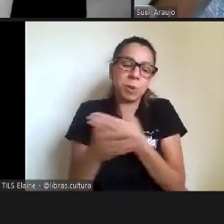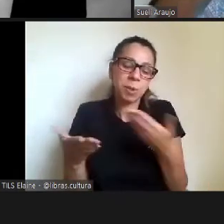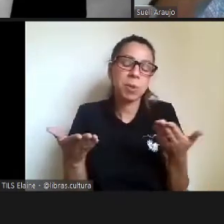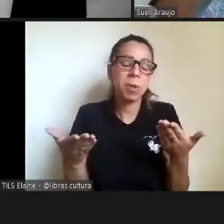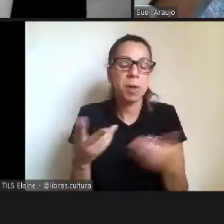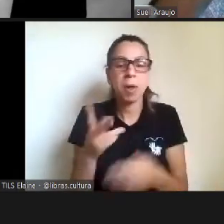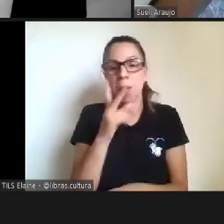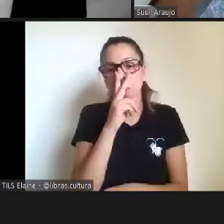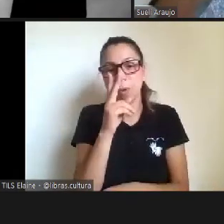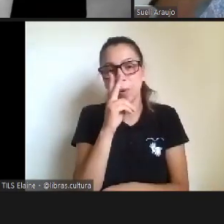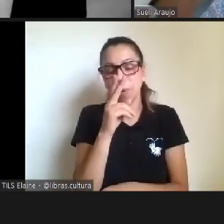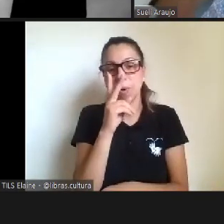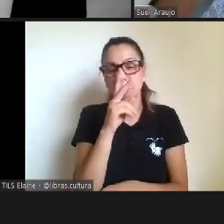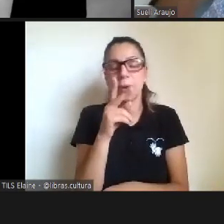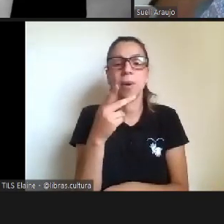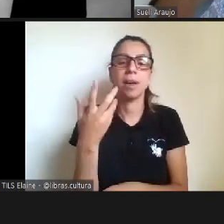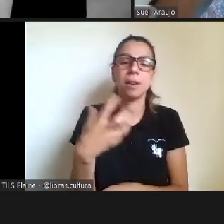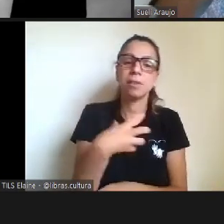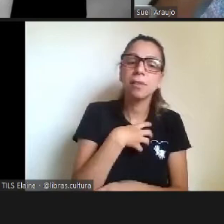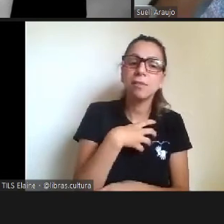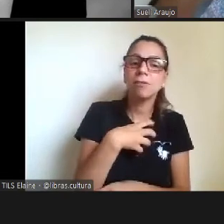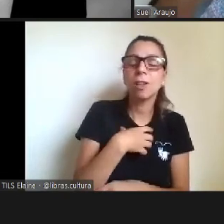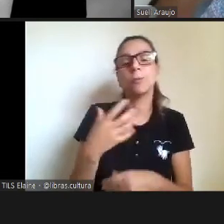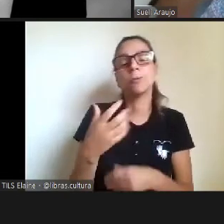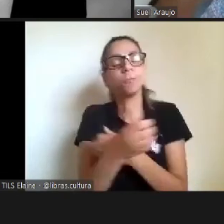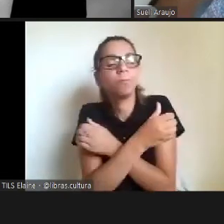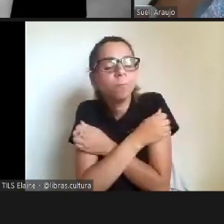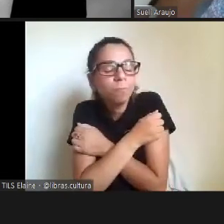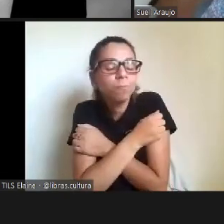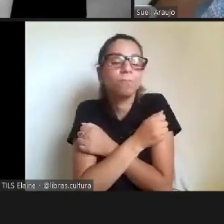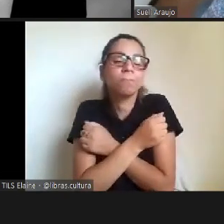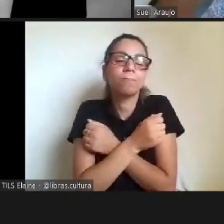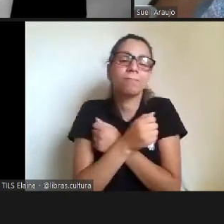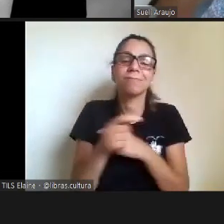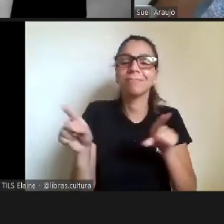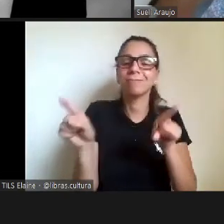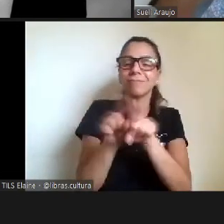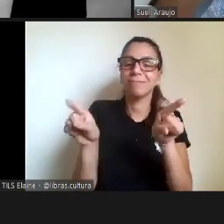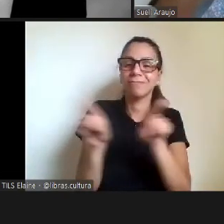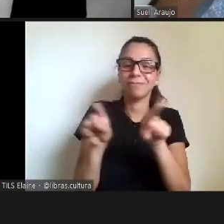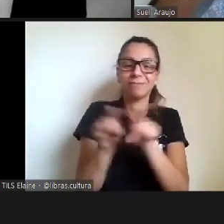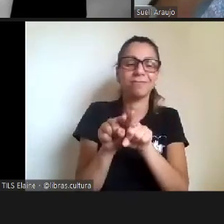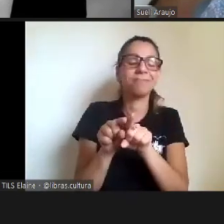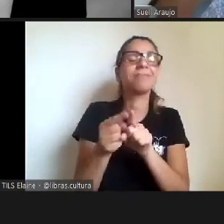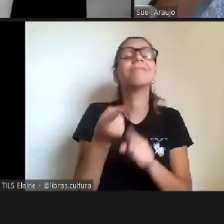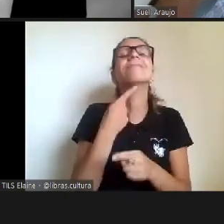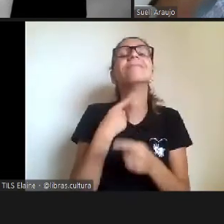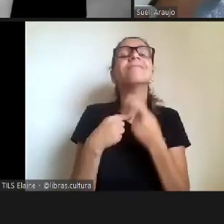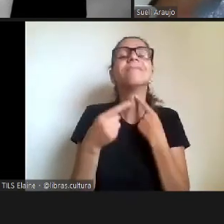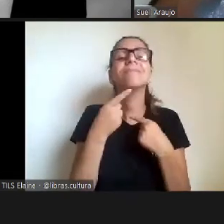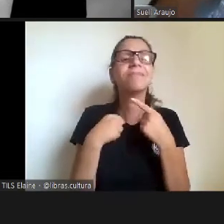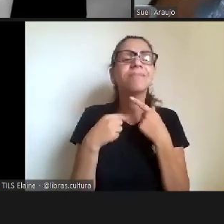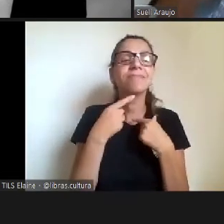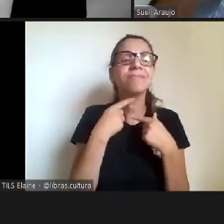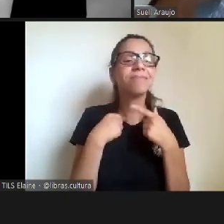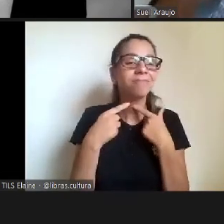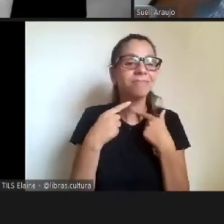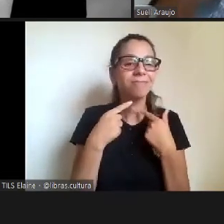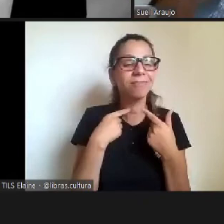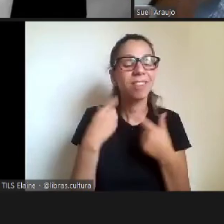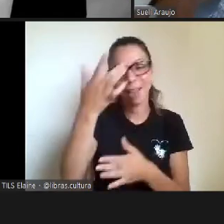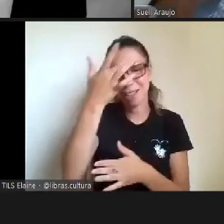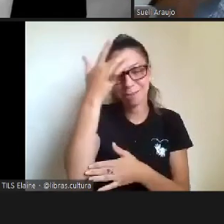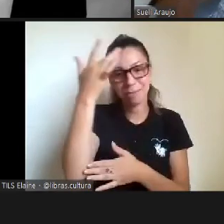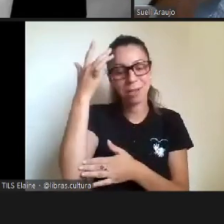esse texto, ele vem com essa forma de abraço, e também o meu desejo muito era esse, né, que as pessoas